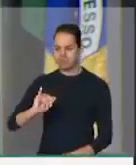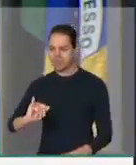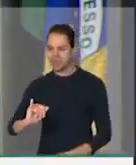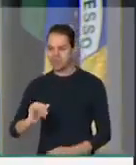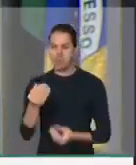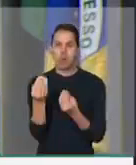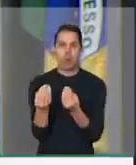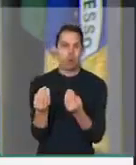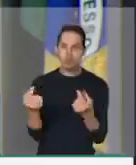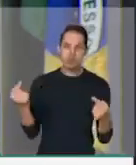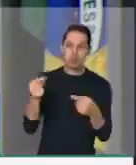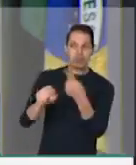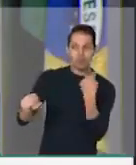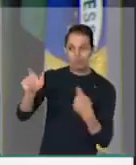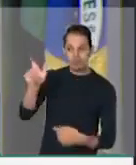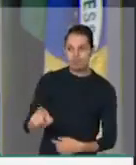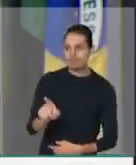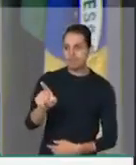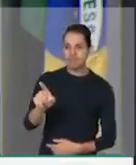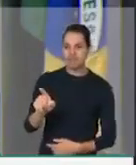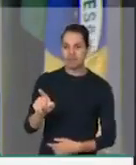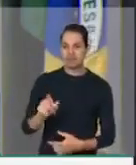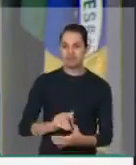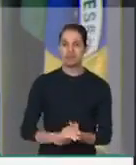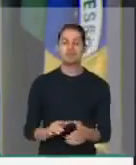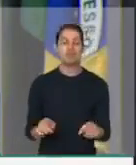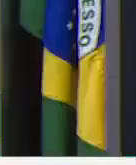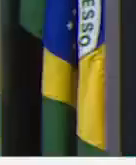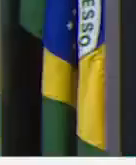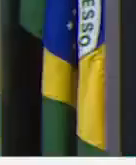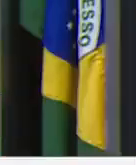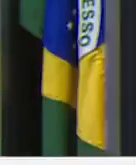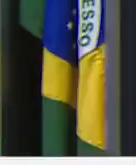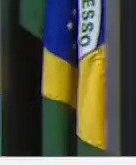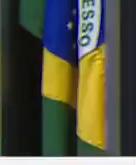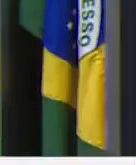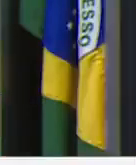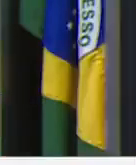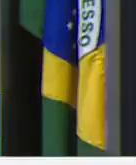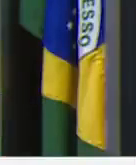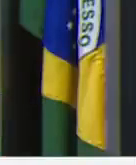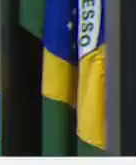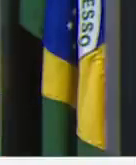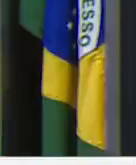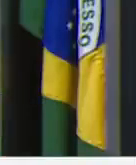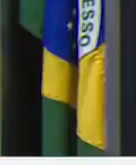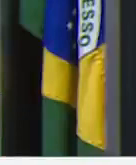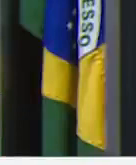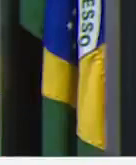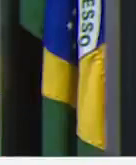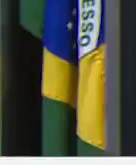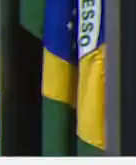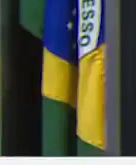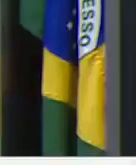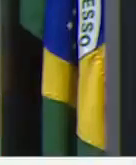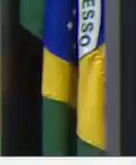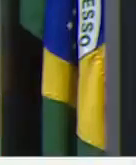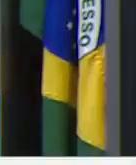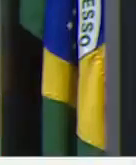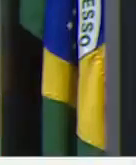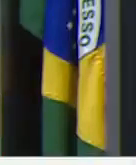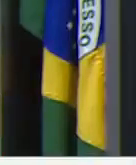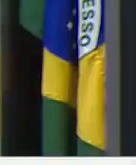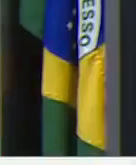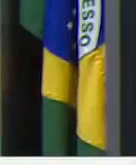que seria investigar os crimes não poderia e que tem feito um papel de destruição do governo de